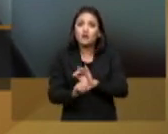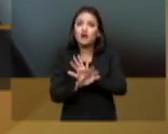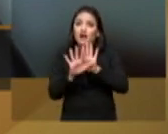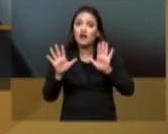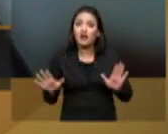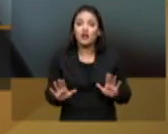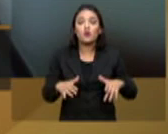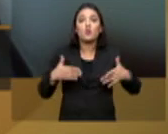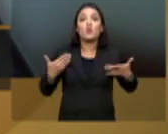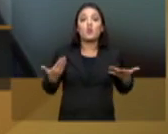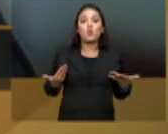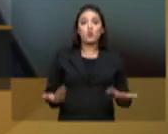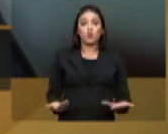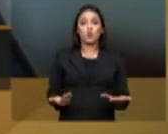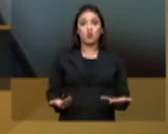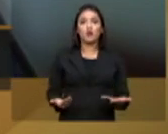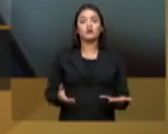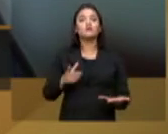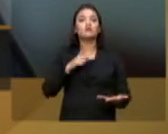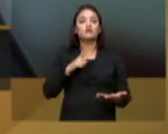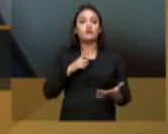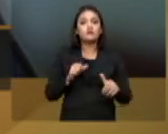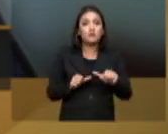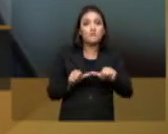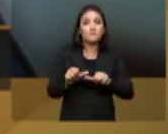manuseamento das alíquotas se dará.